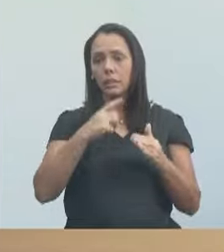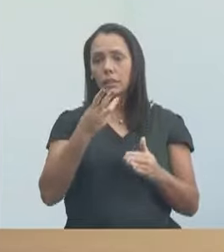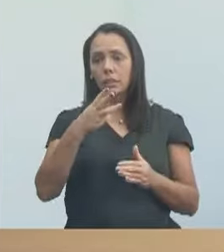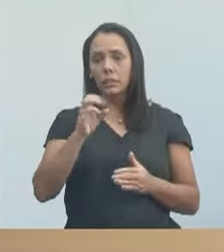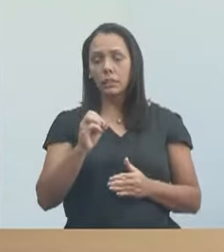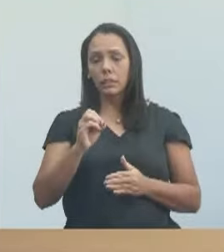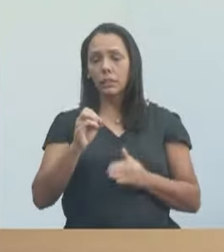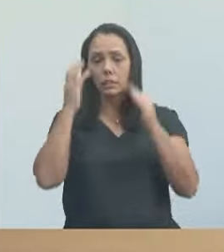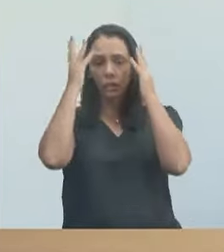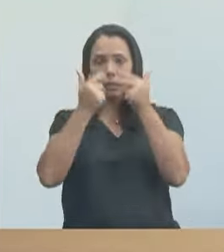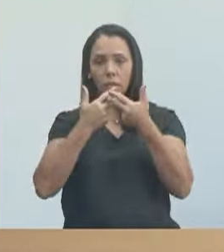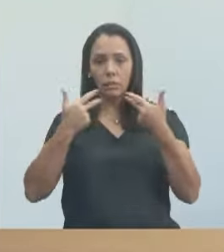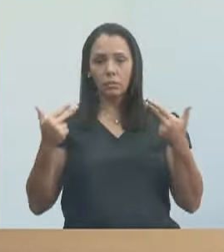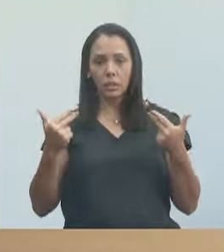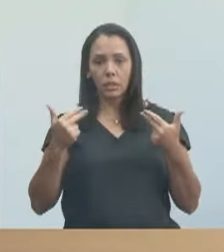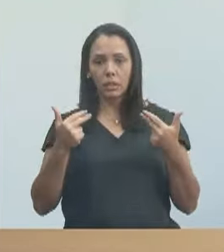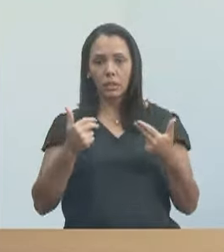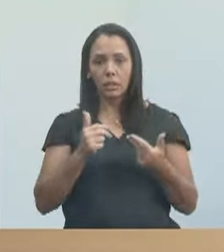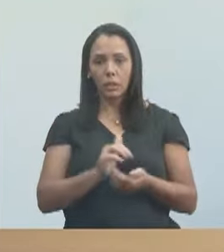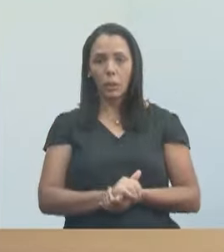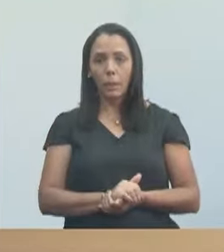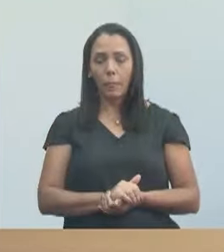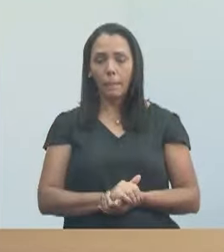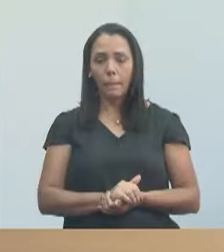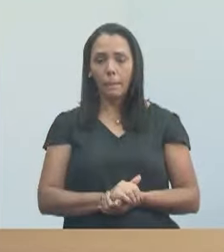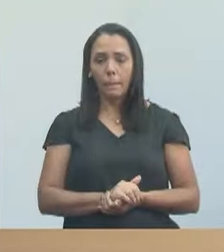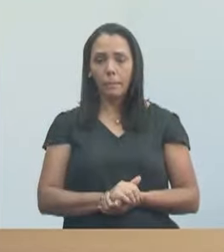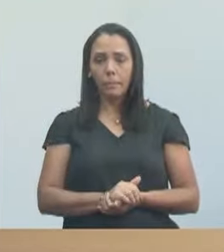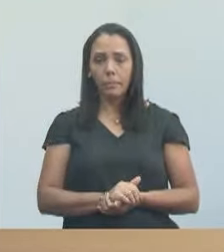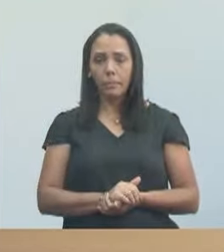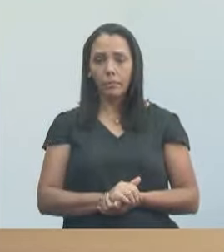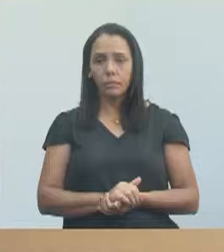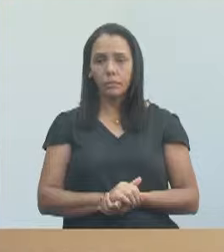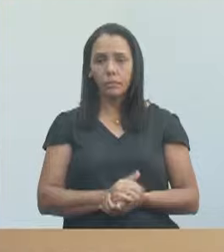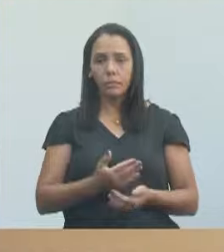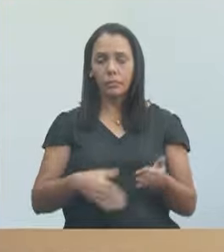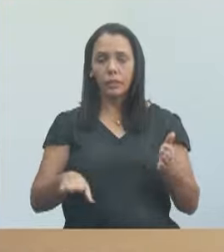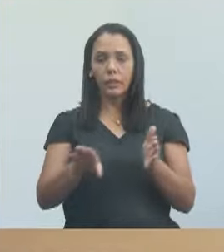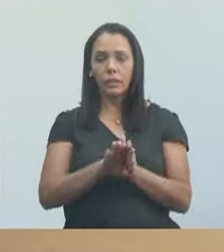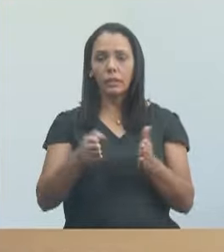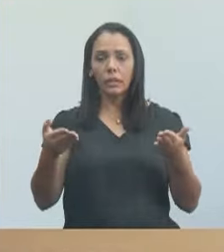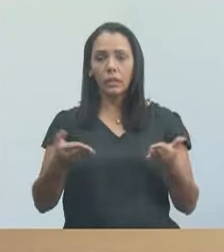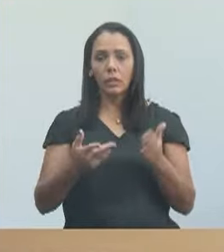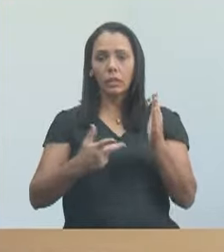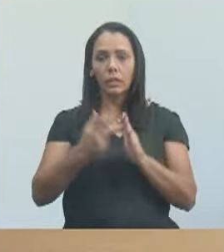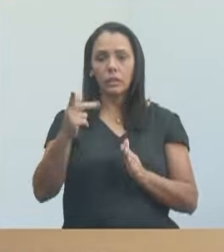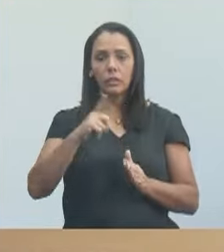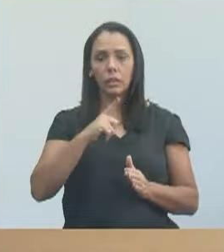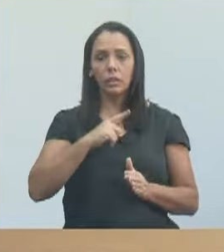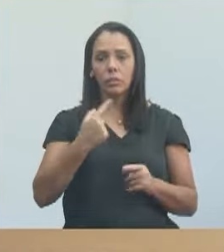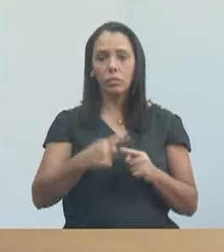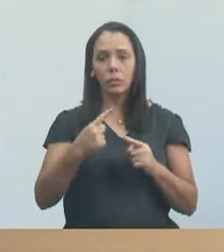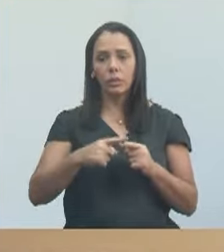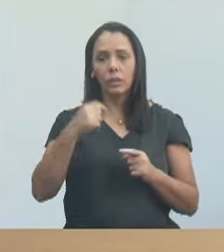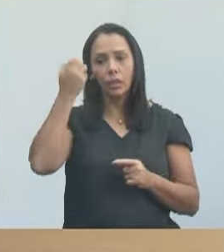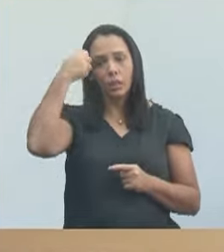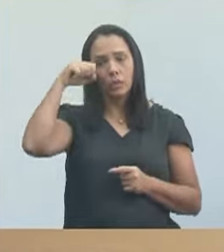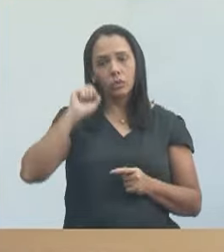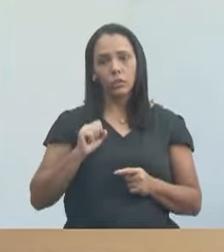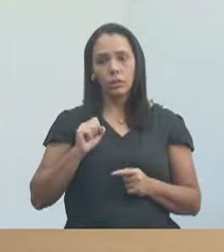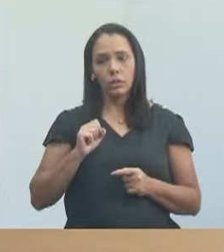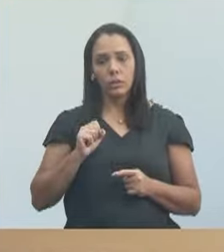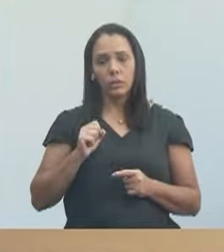Só observando, existiu as castrações até agora, porque você, como vereadora, porque senão... não teria